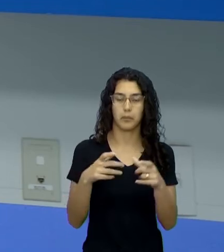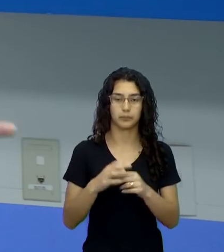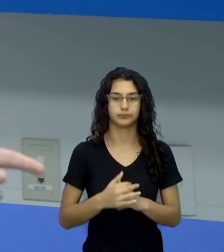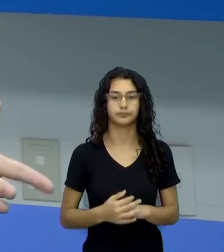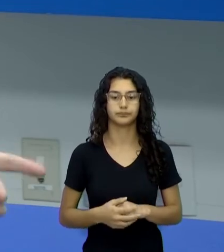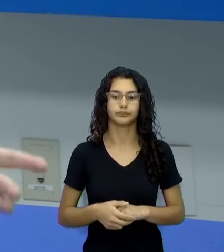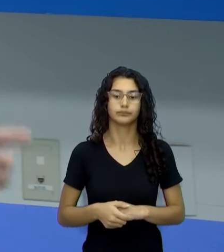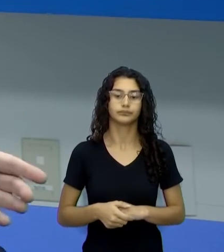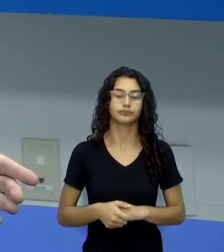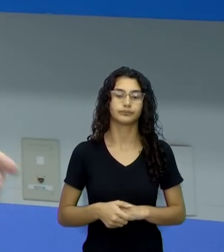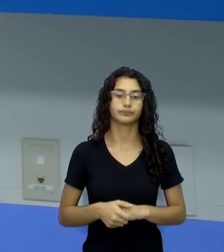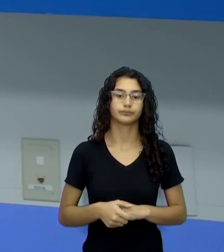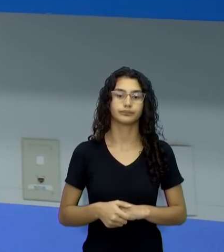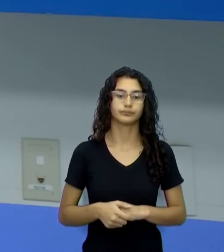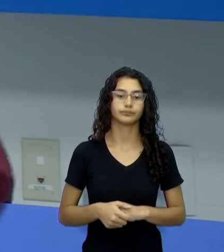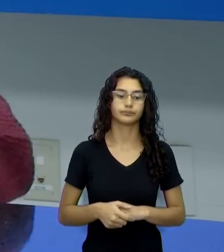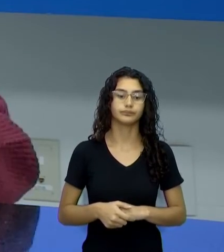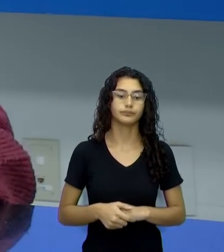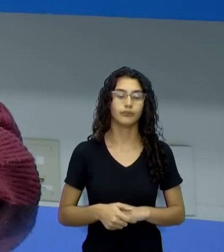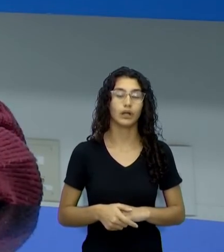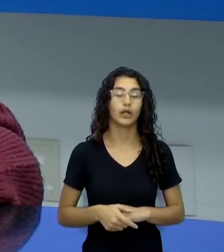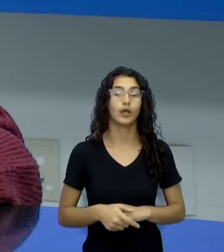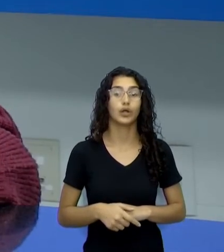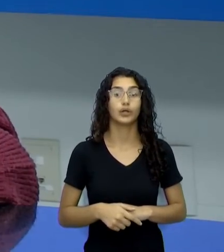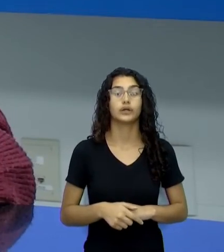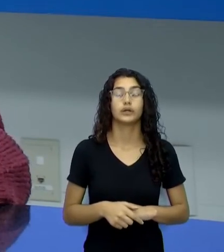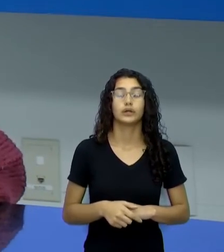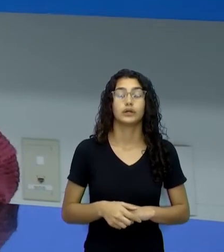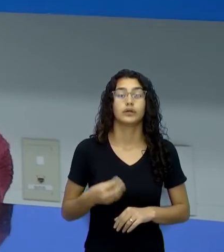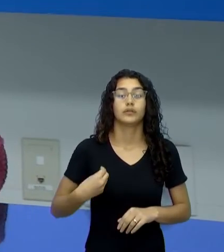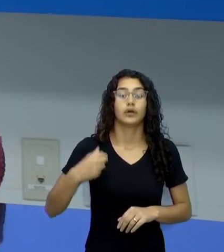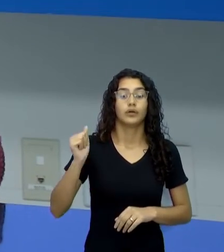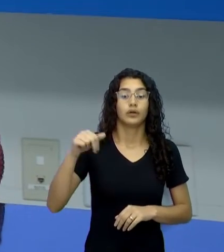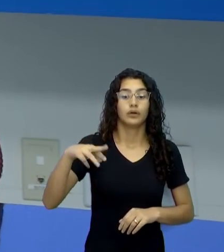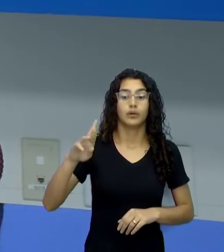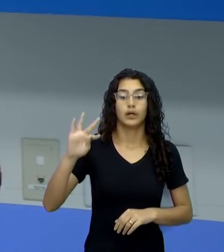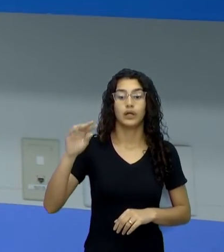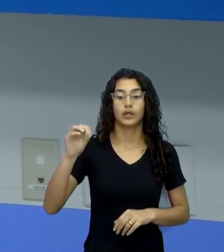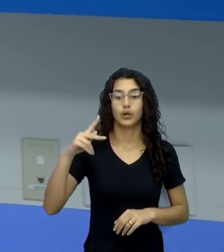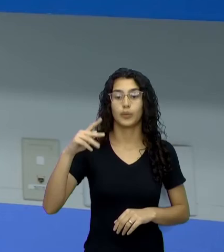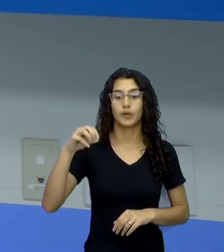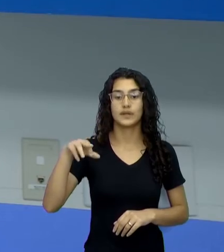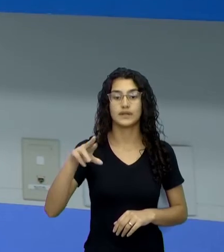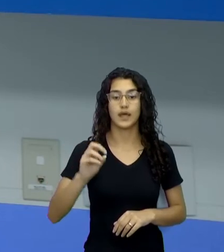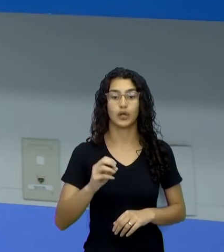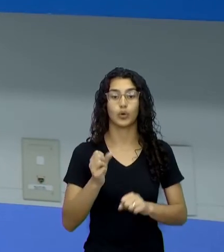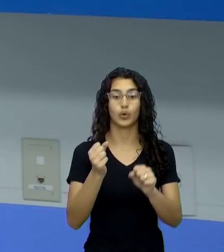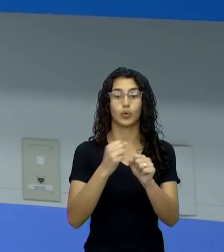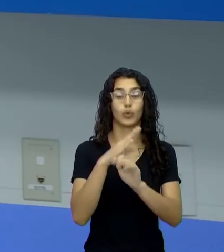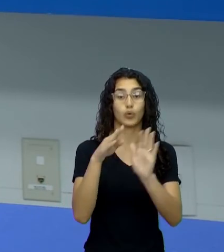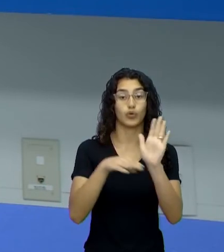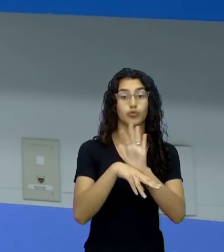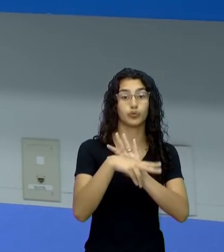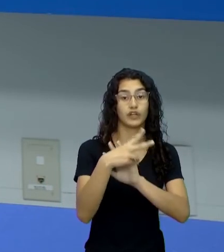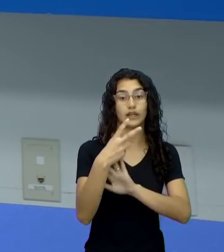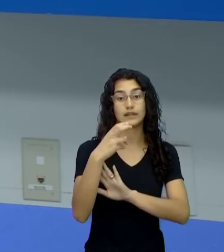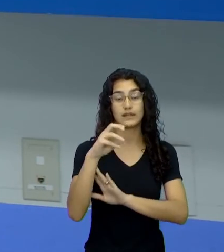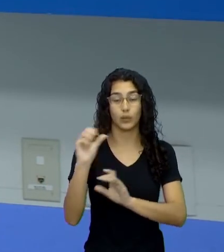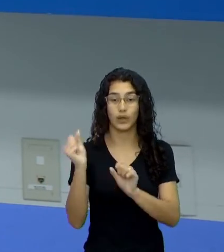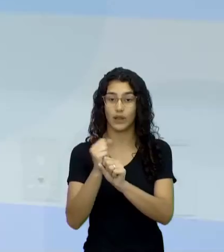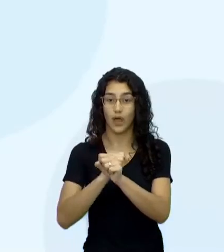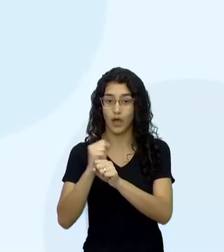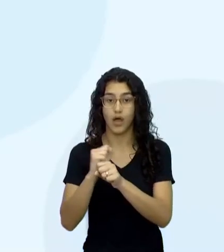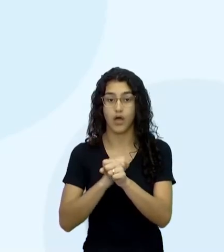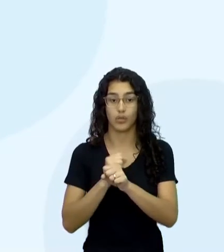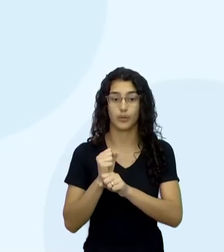né O fato é que estando no antropoceno pessoal nos últimos 200 anos Vejam